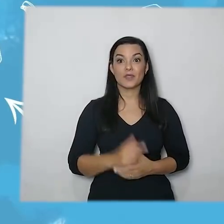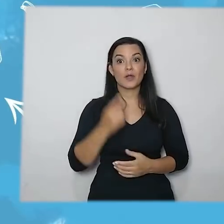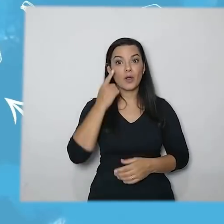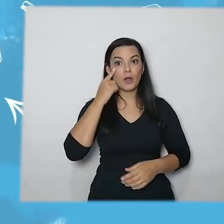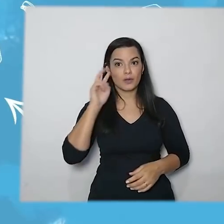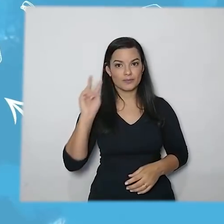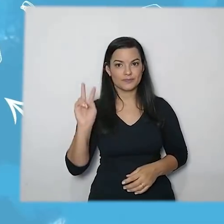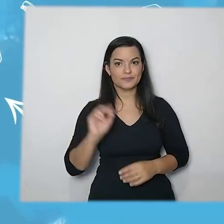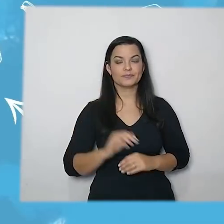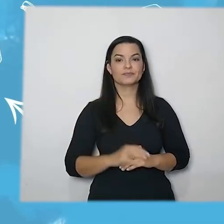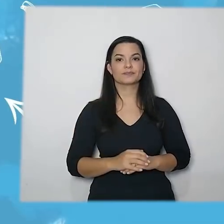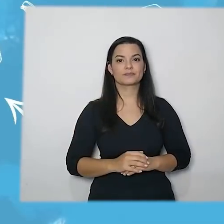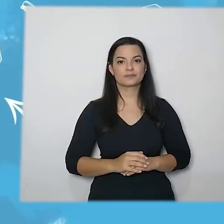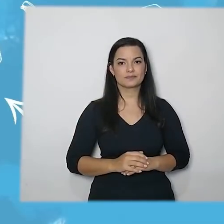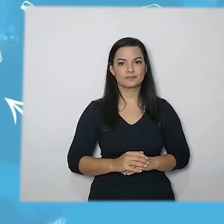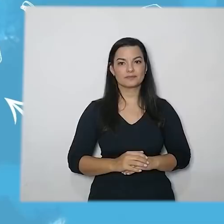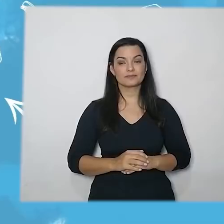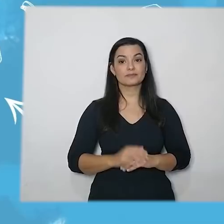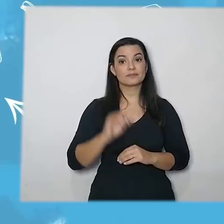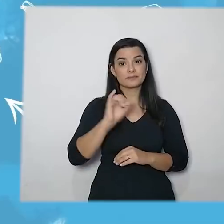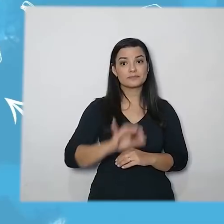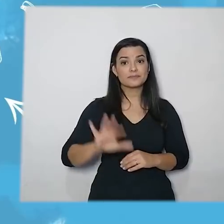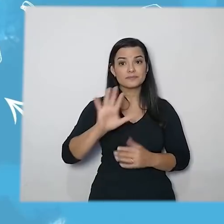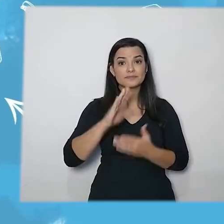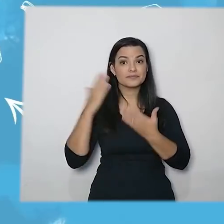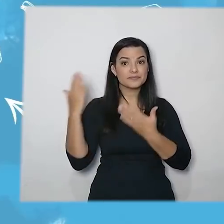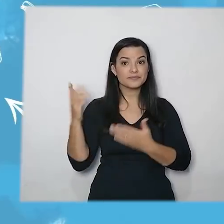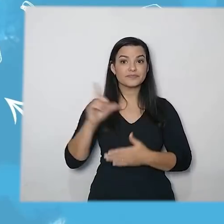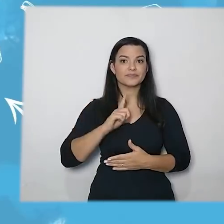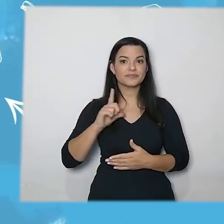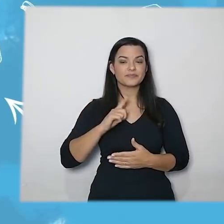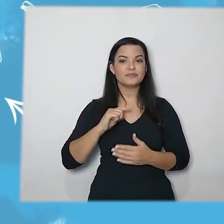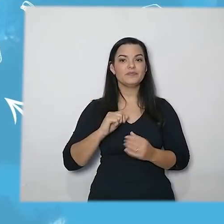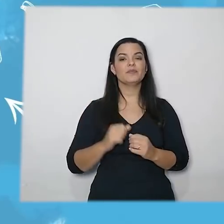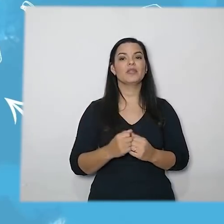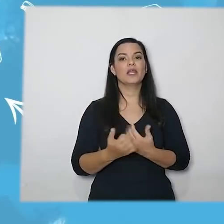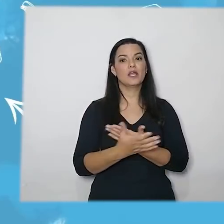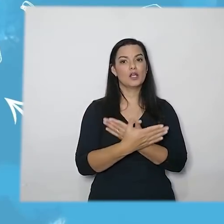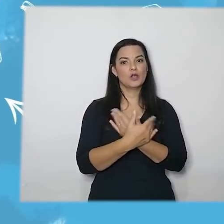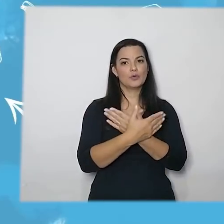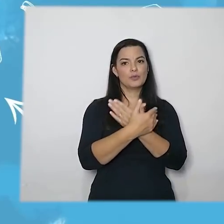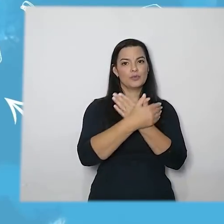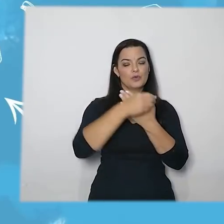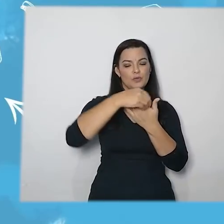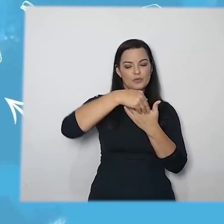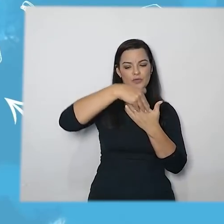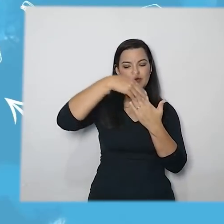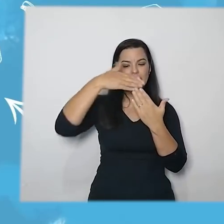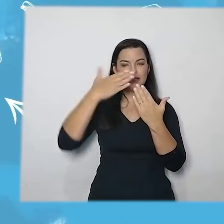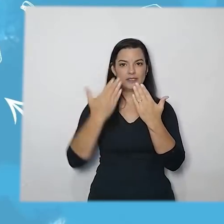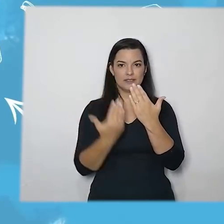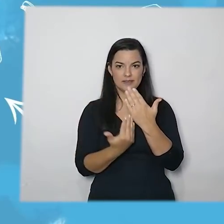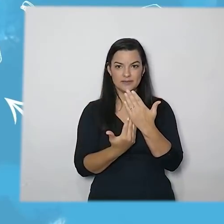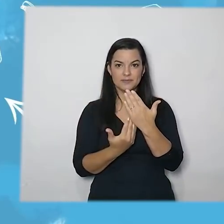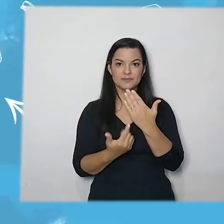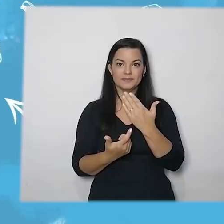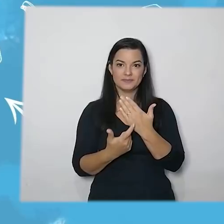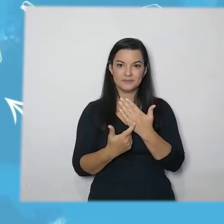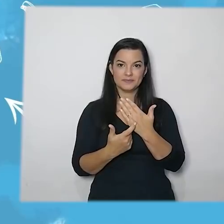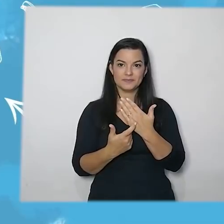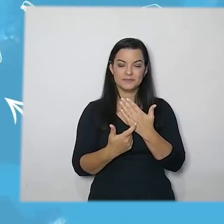Então, observem só. Na imagem, nós temos a asa de uma borboleta.